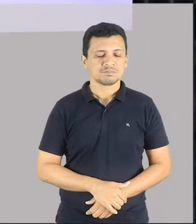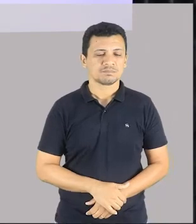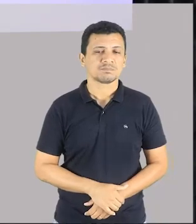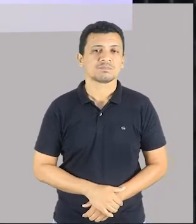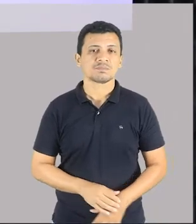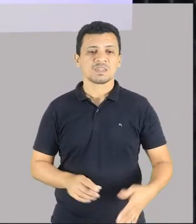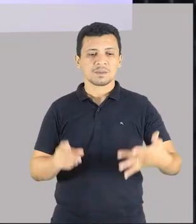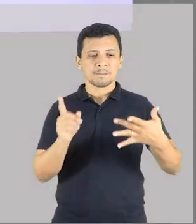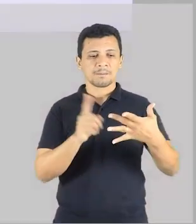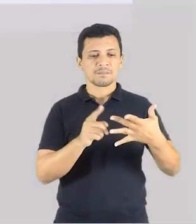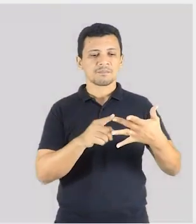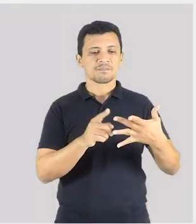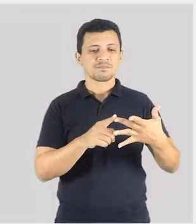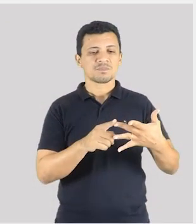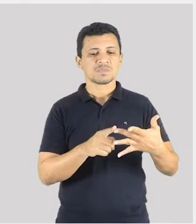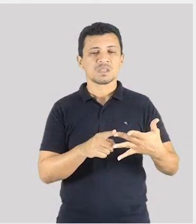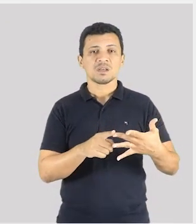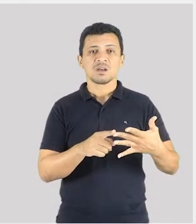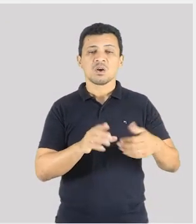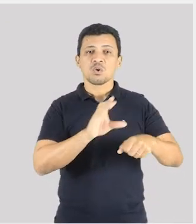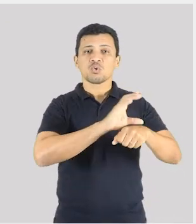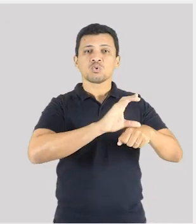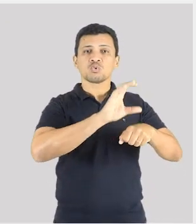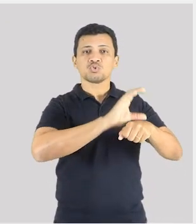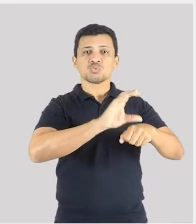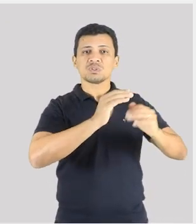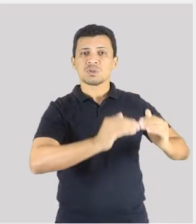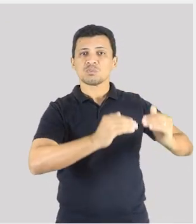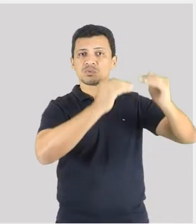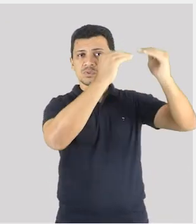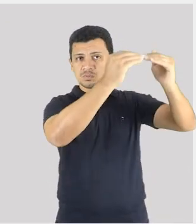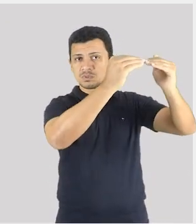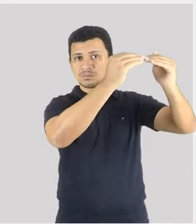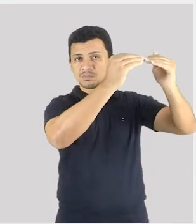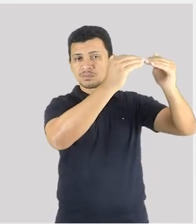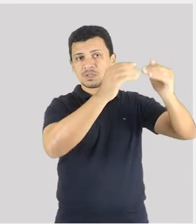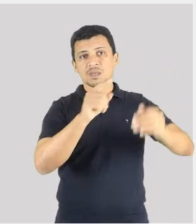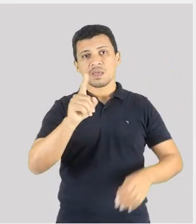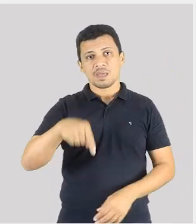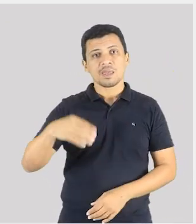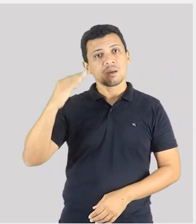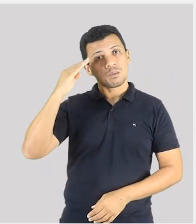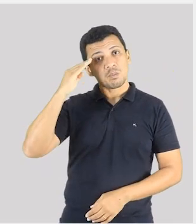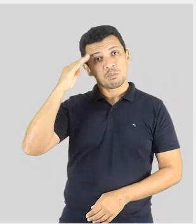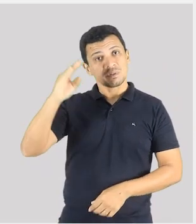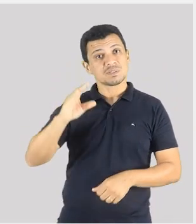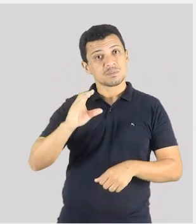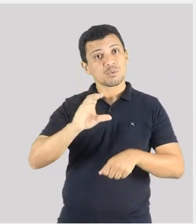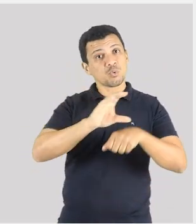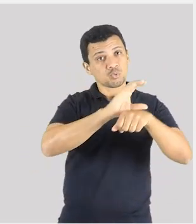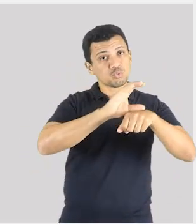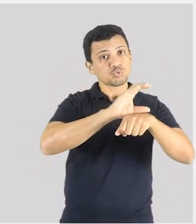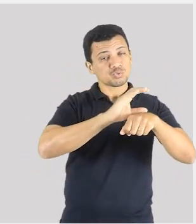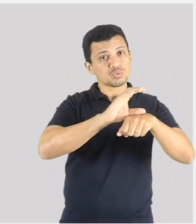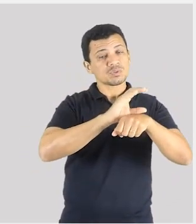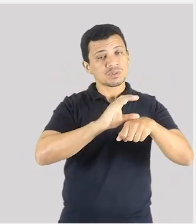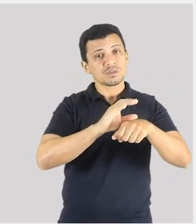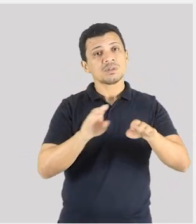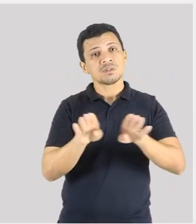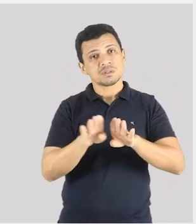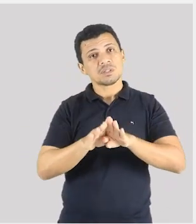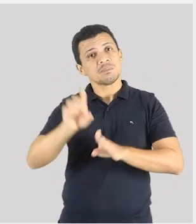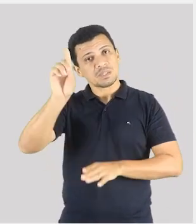Letra C. Em razão da supremacia da Constituição, é um princípio constitucional, é um princípio também do